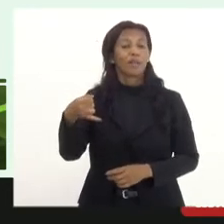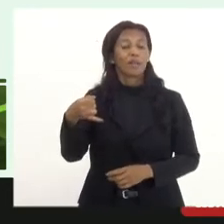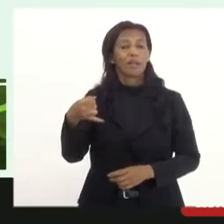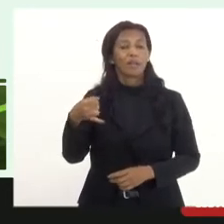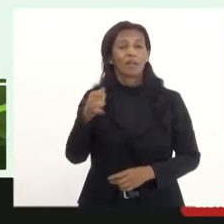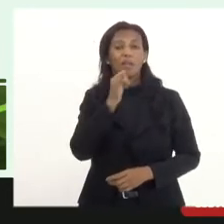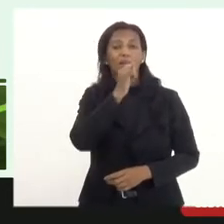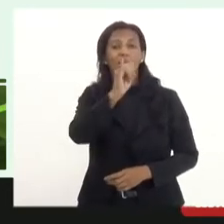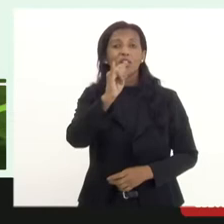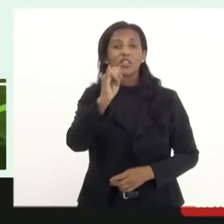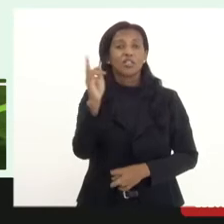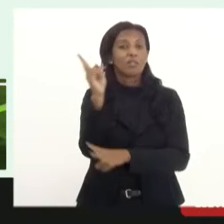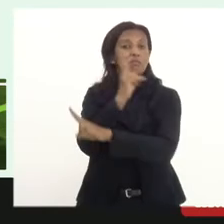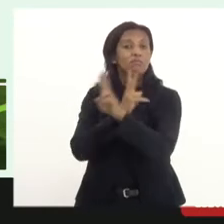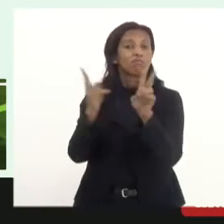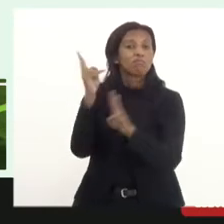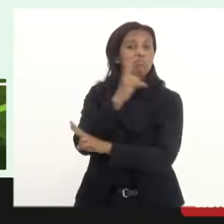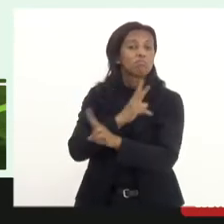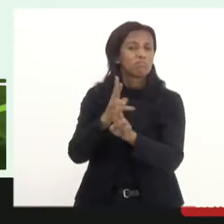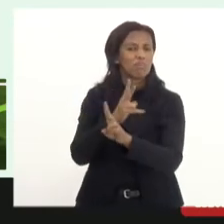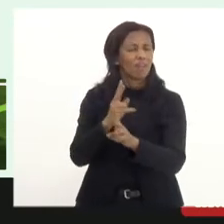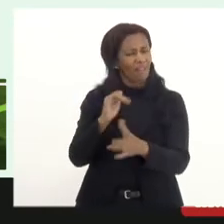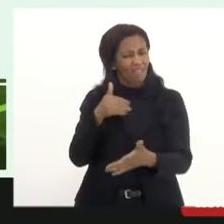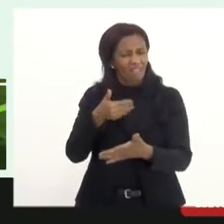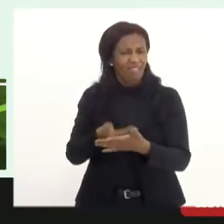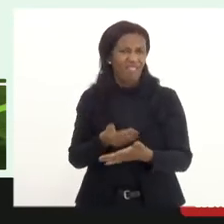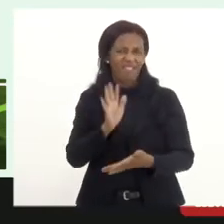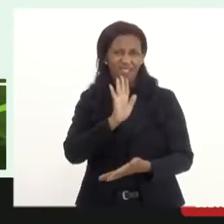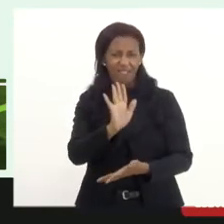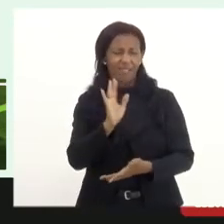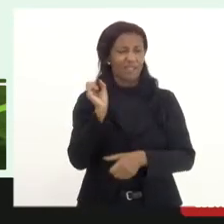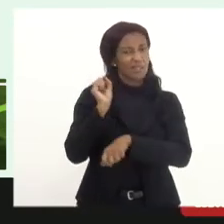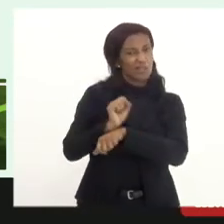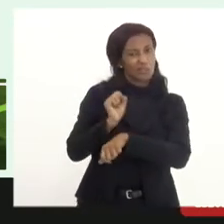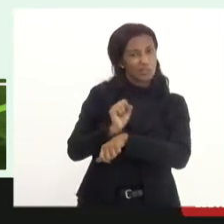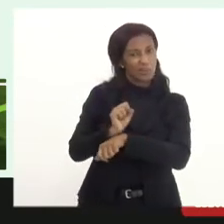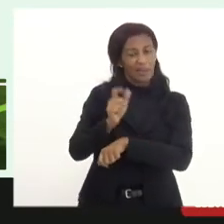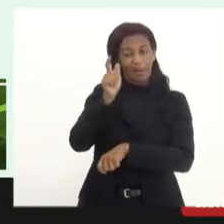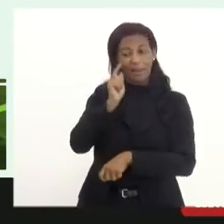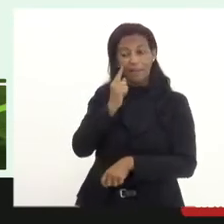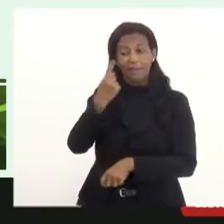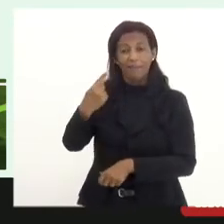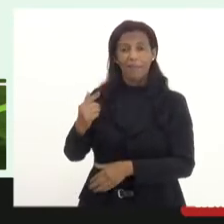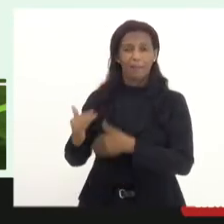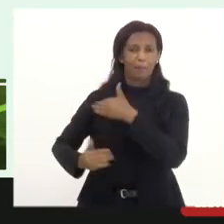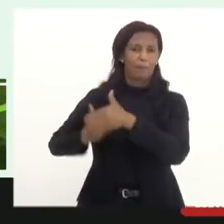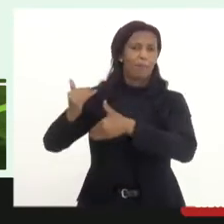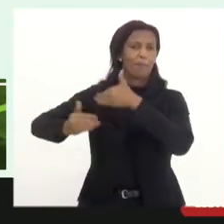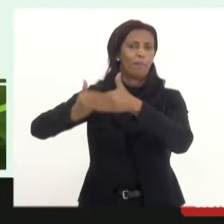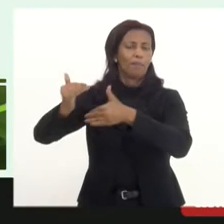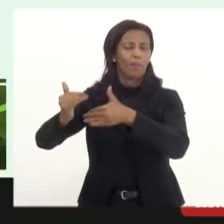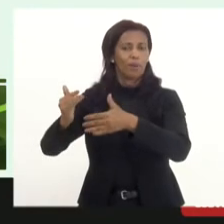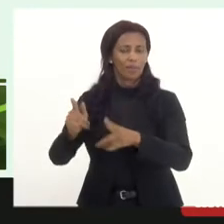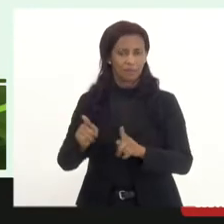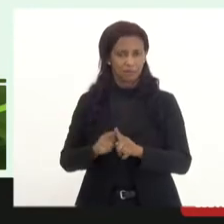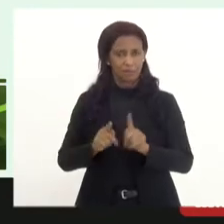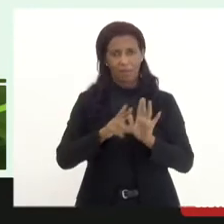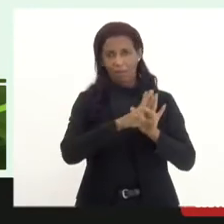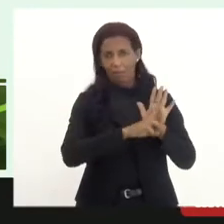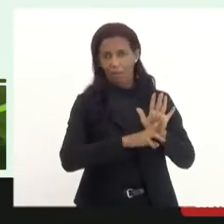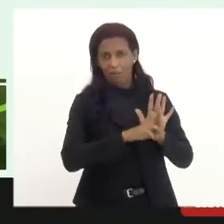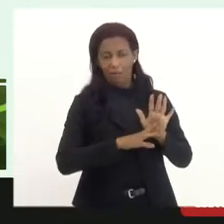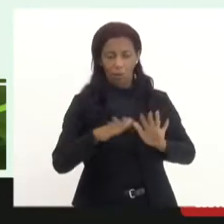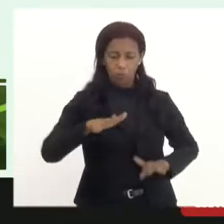algo que é muito cedo para falar e nós precisamos ver bastante progresso na parte regulatória. Né?